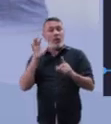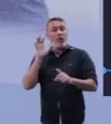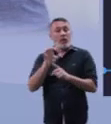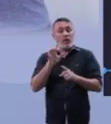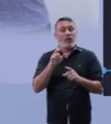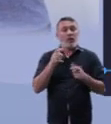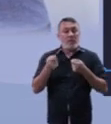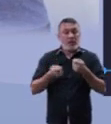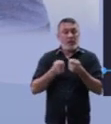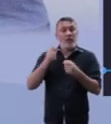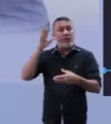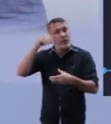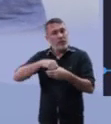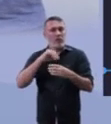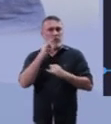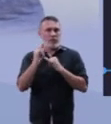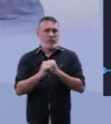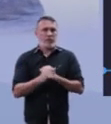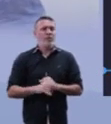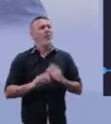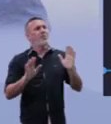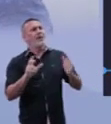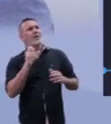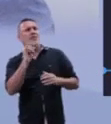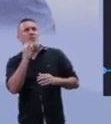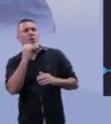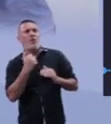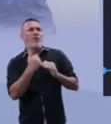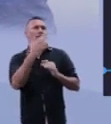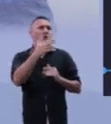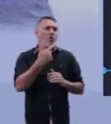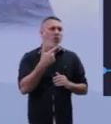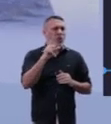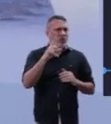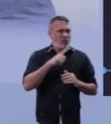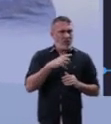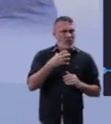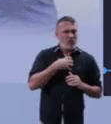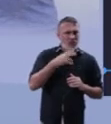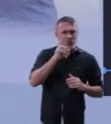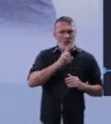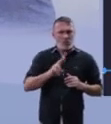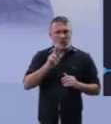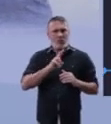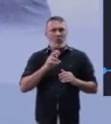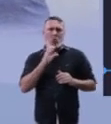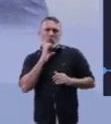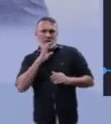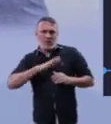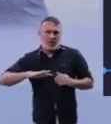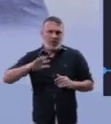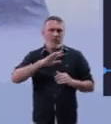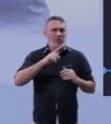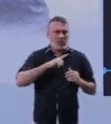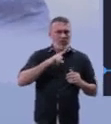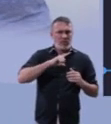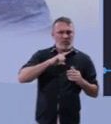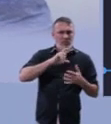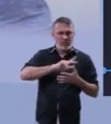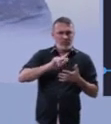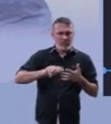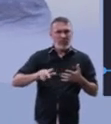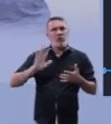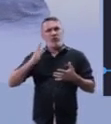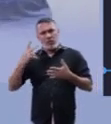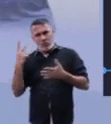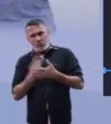manipulação voltada para a internet. Professor, se fosse nessa redação, poderia usar como área do conhecimento a TV aberta? Perfeito,